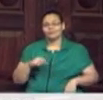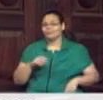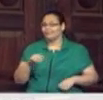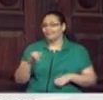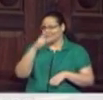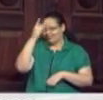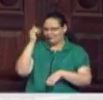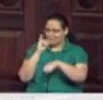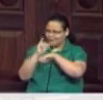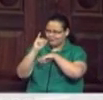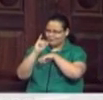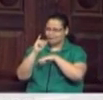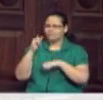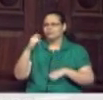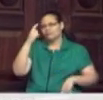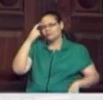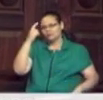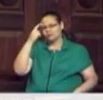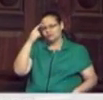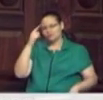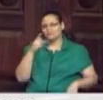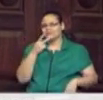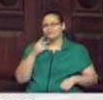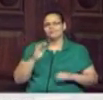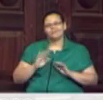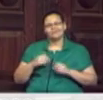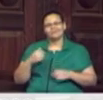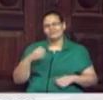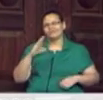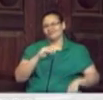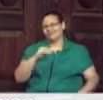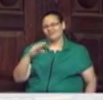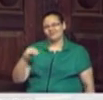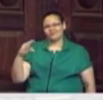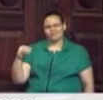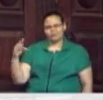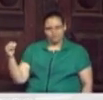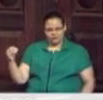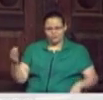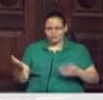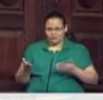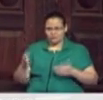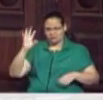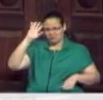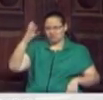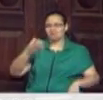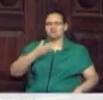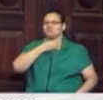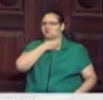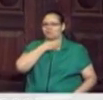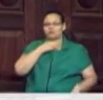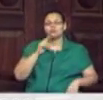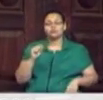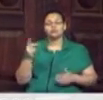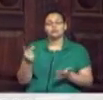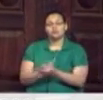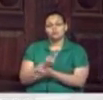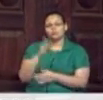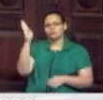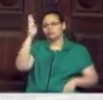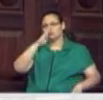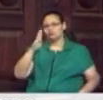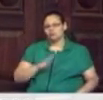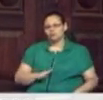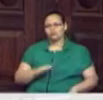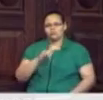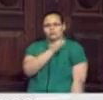aqueles que acham que empurrando com a barriga vamos sair dessa crise. O que está acontecendo no Brasil e no